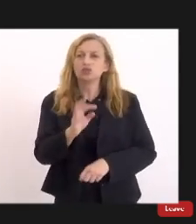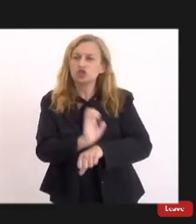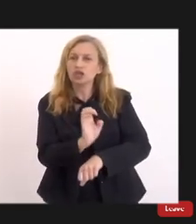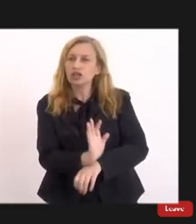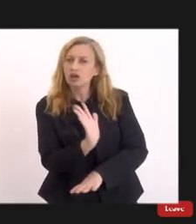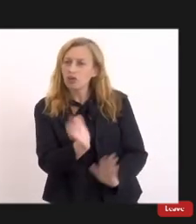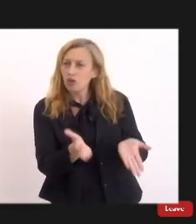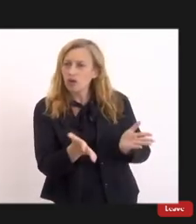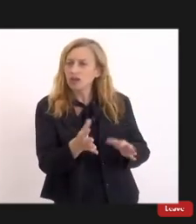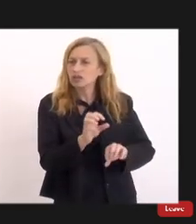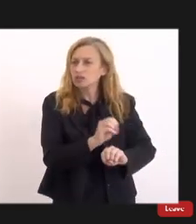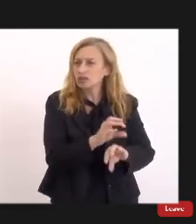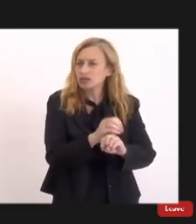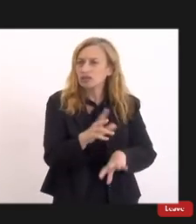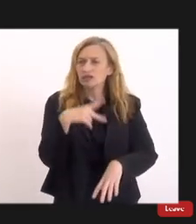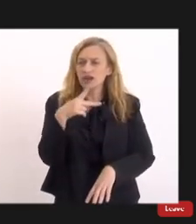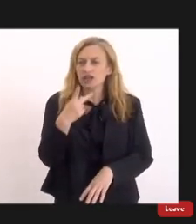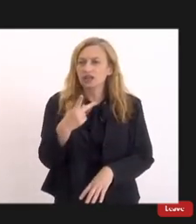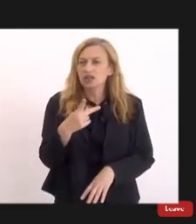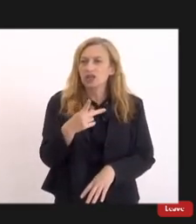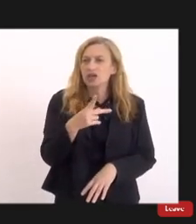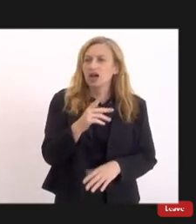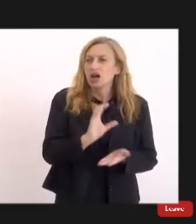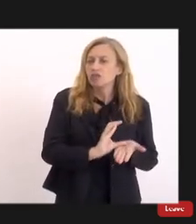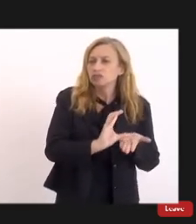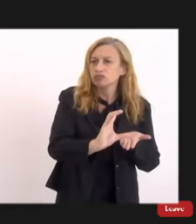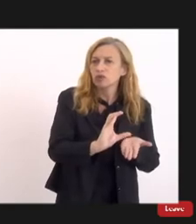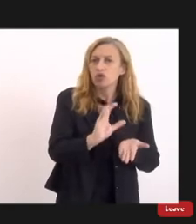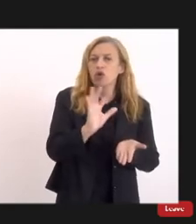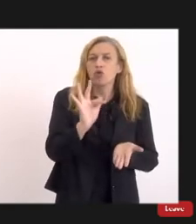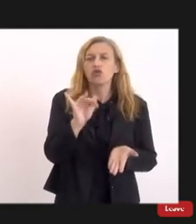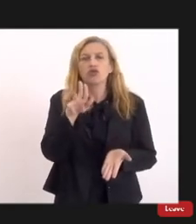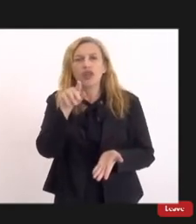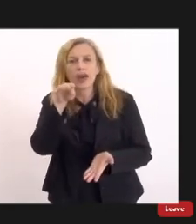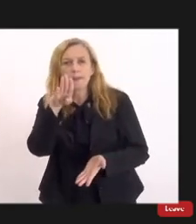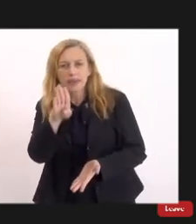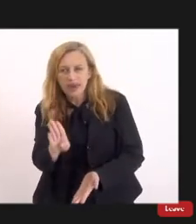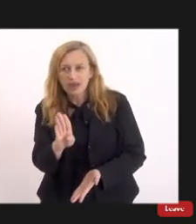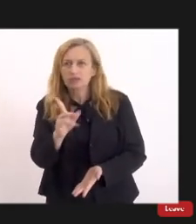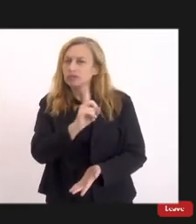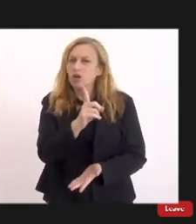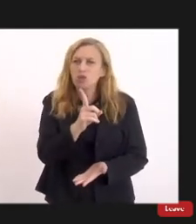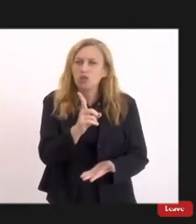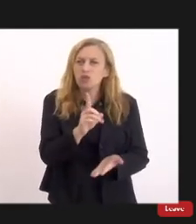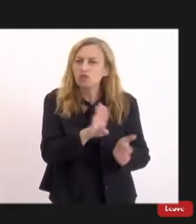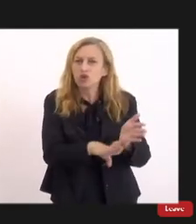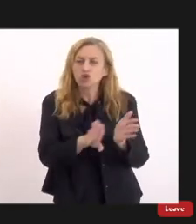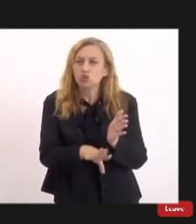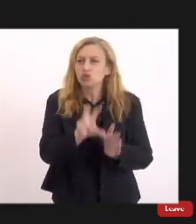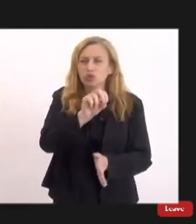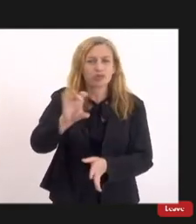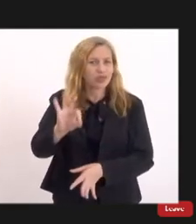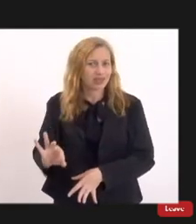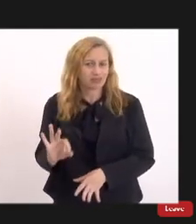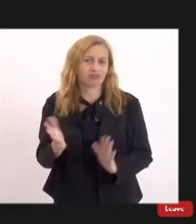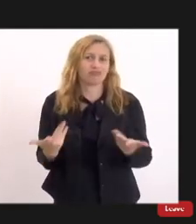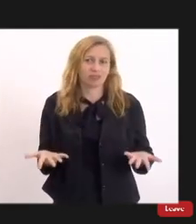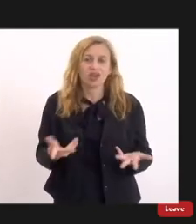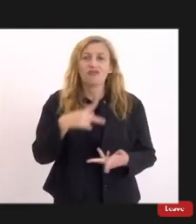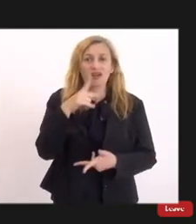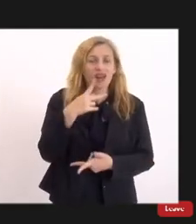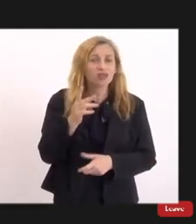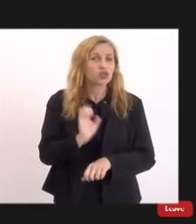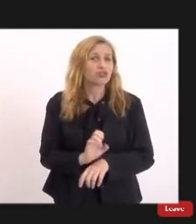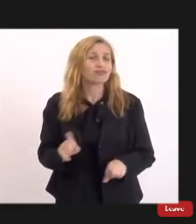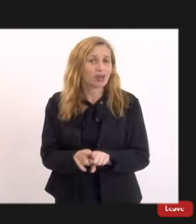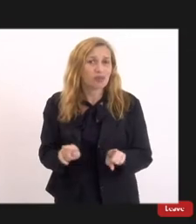né, o chamado auxílio Fundeb, que não gastou os 70% que o Fundeb pede para a educação. Né. Estamos falando de um Estado